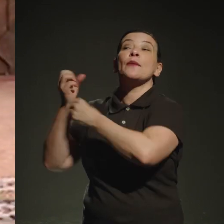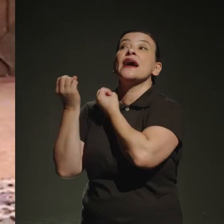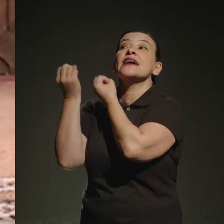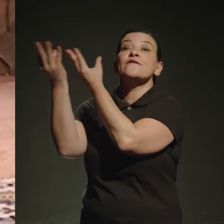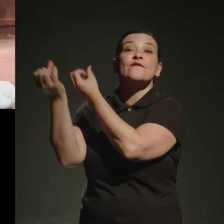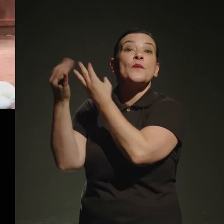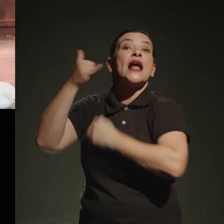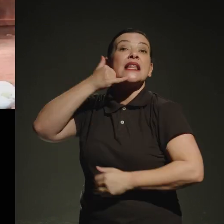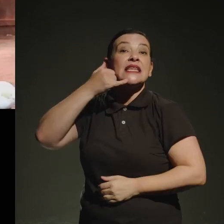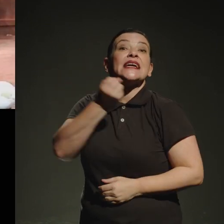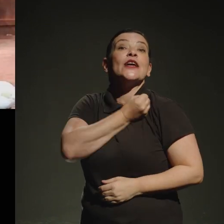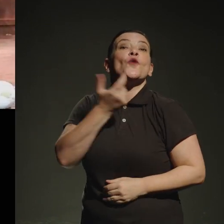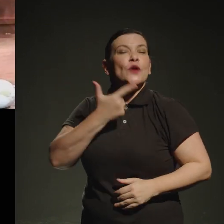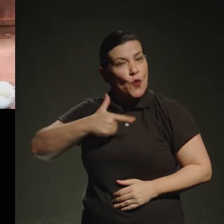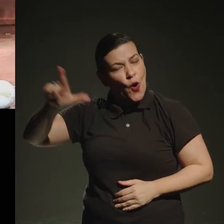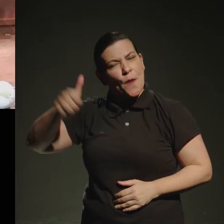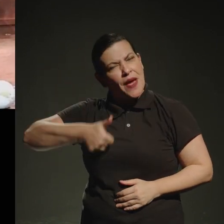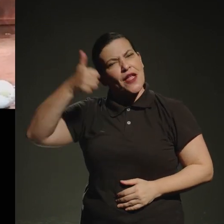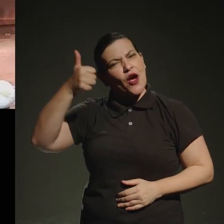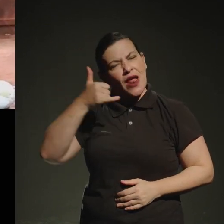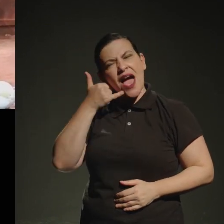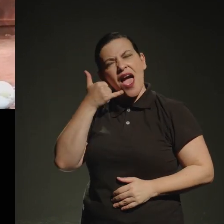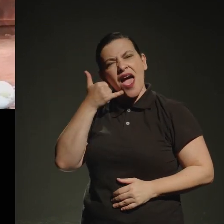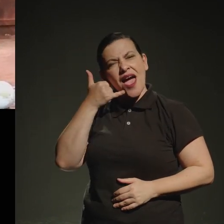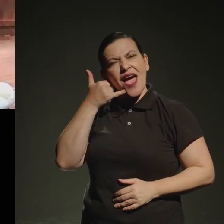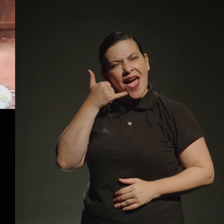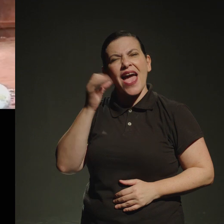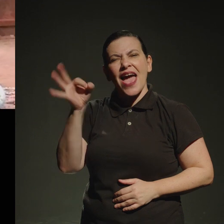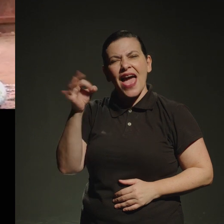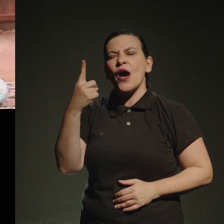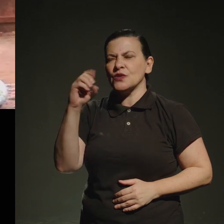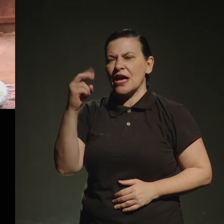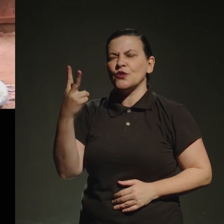pra informações. É, informações. 102, é.